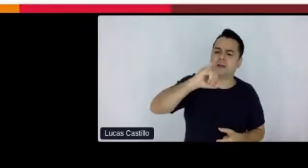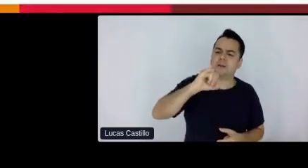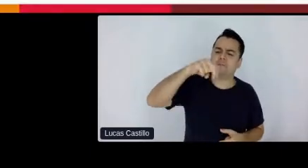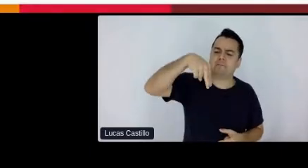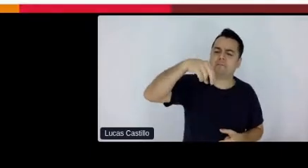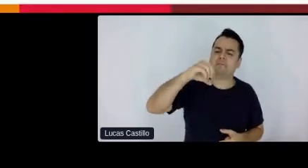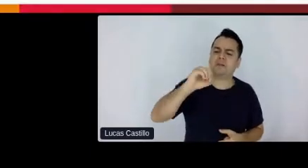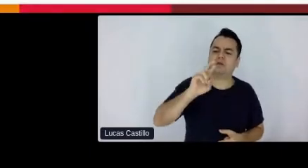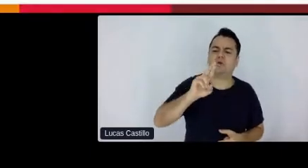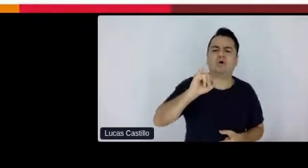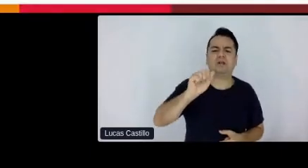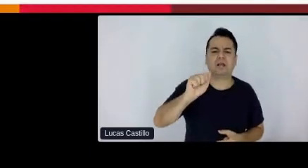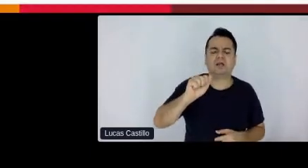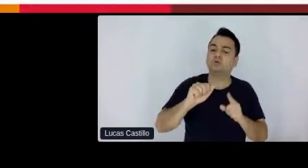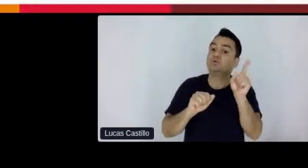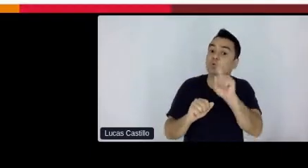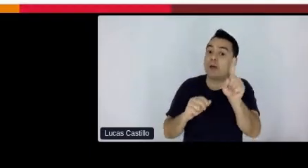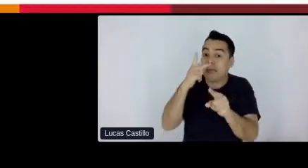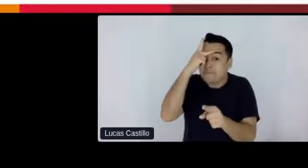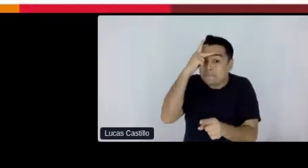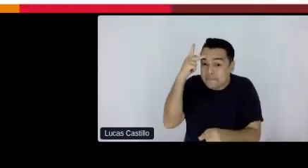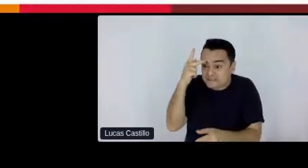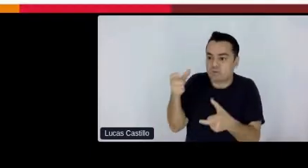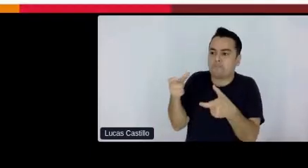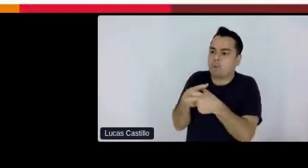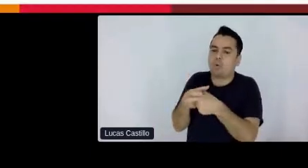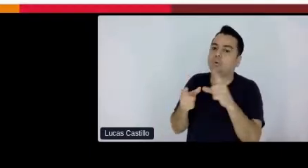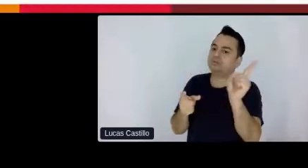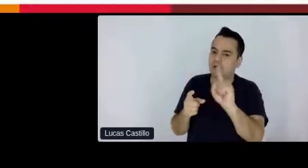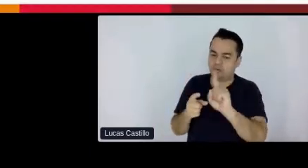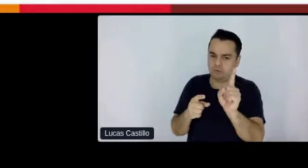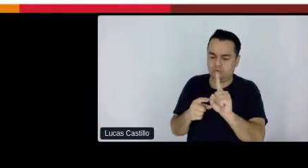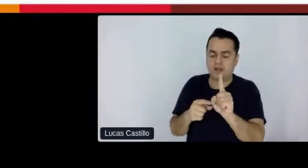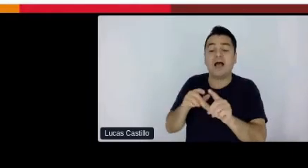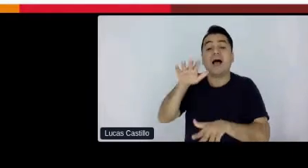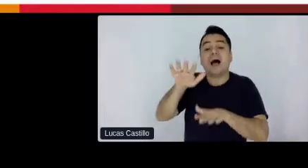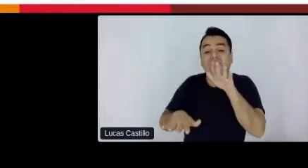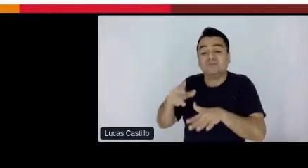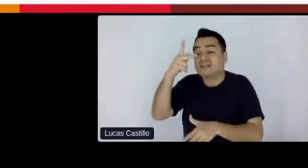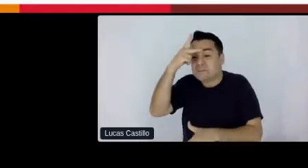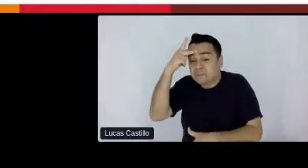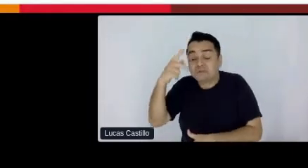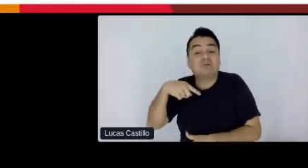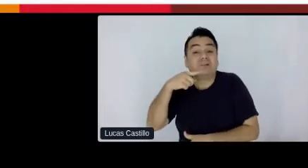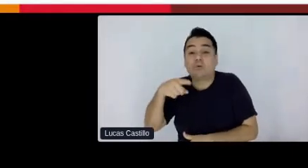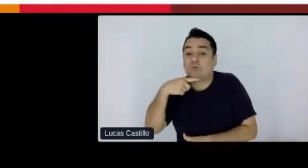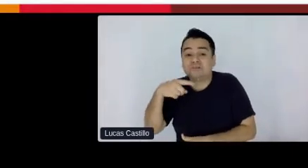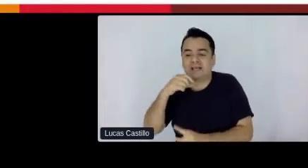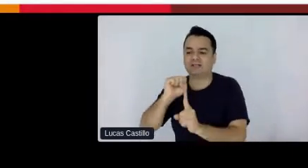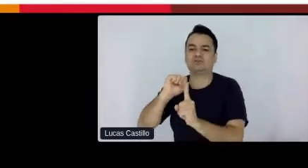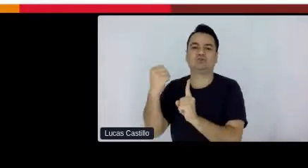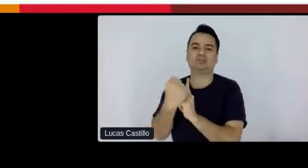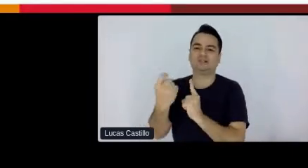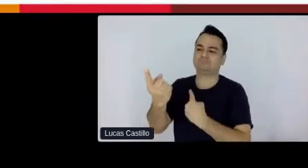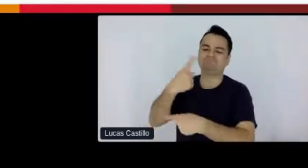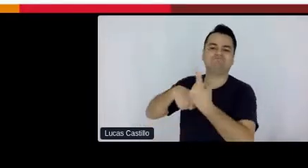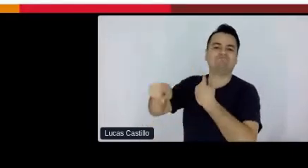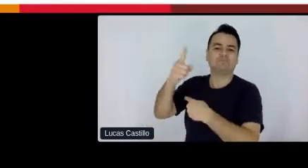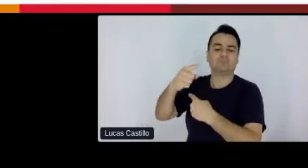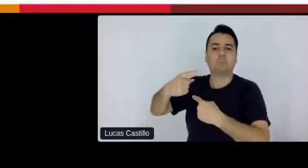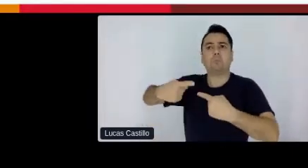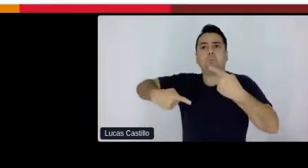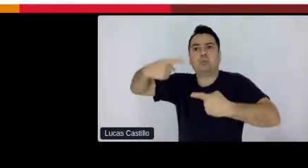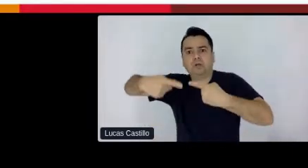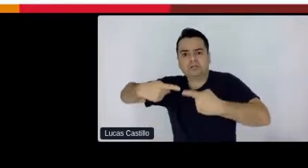significa minoria demográfica. São pessoas que têm pouco ou nenhum acesso ao poder social, econômico, político